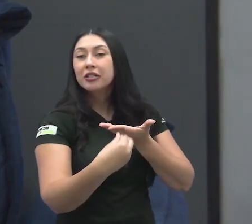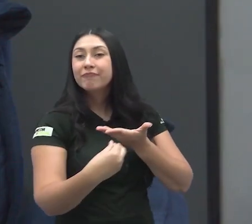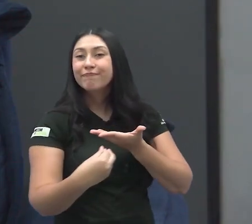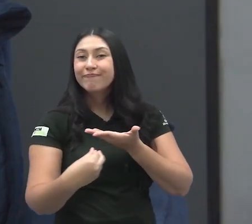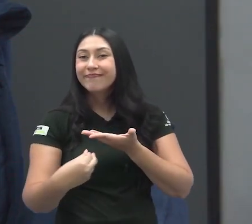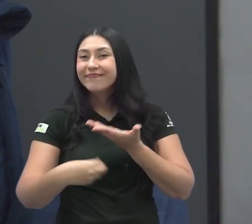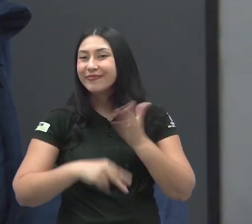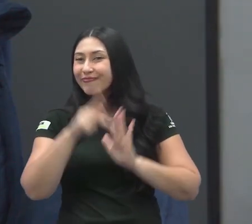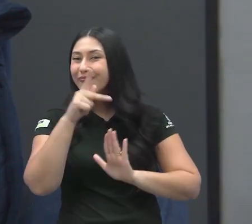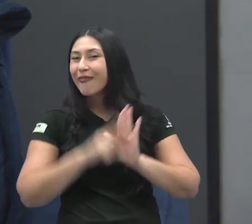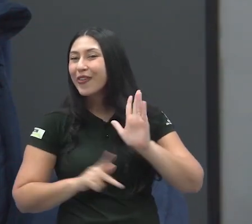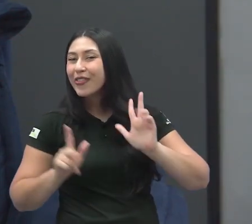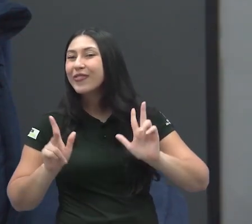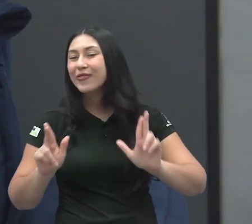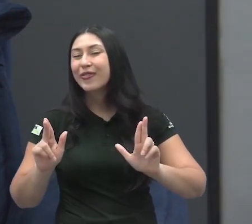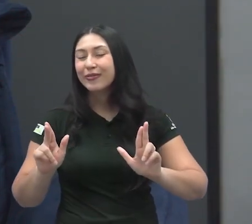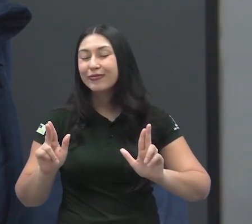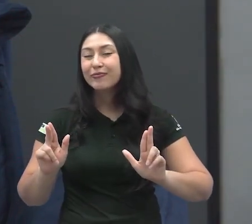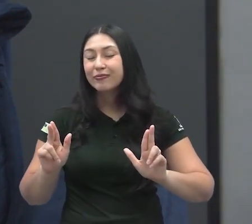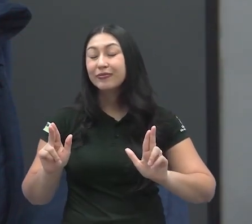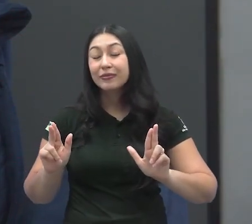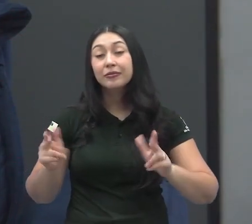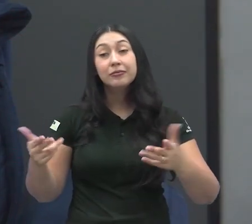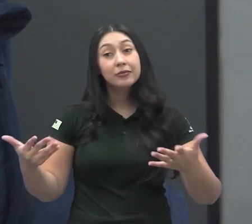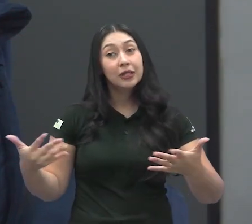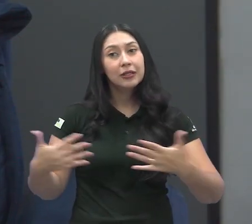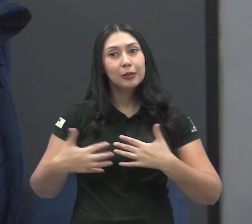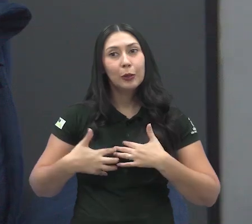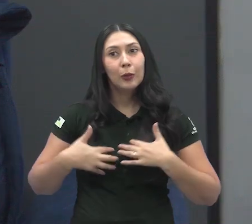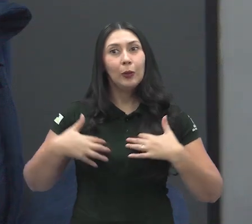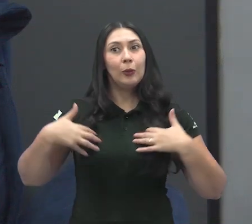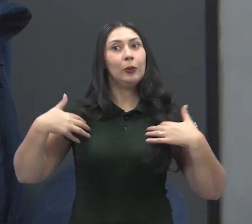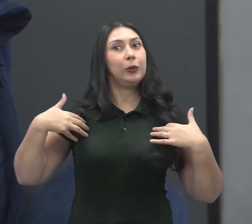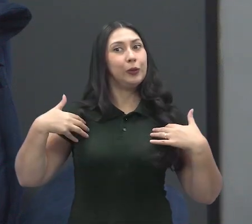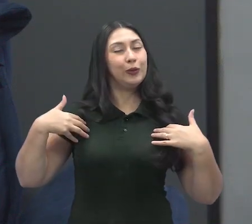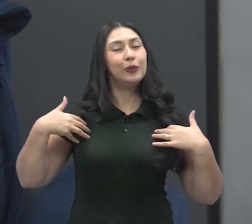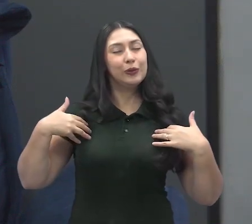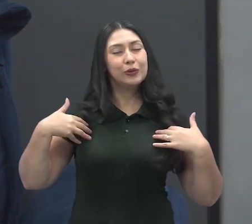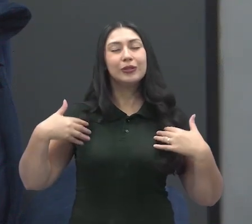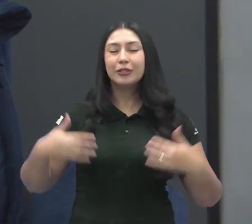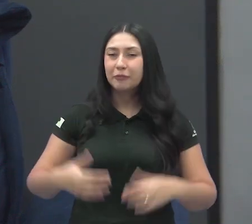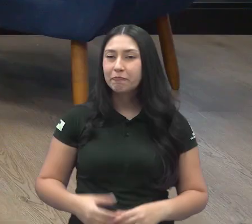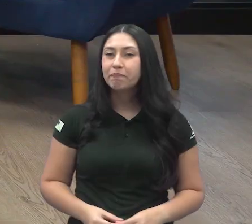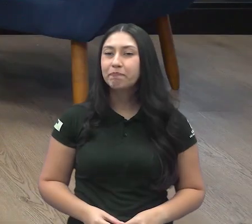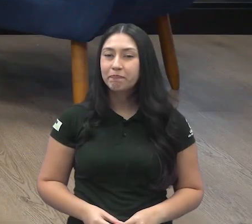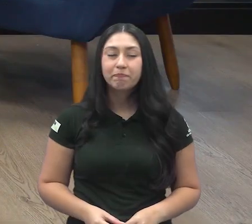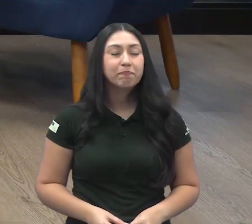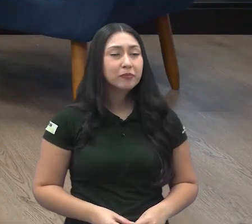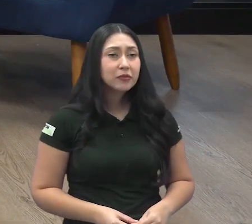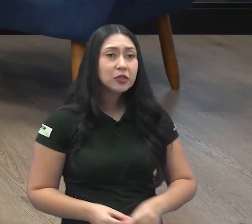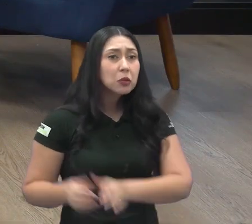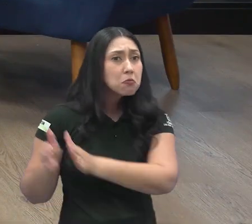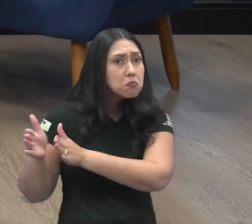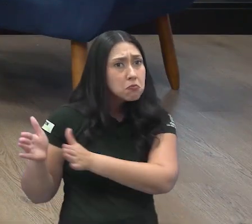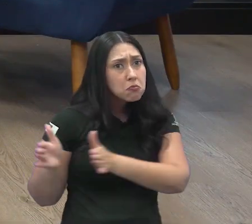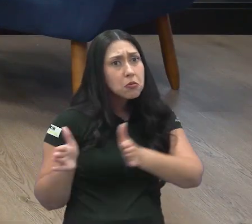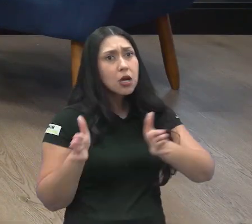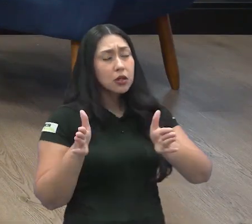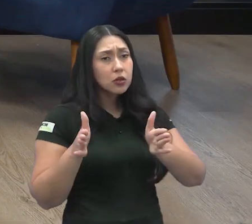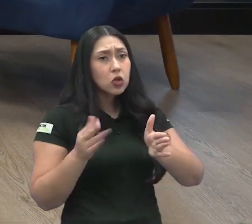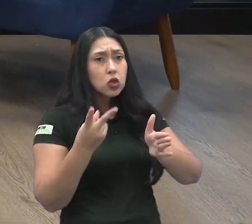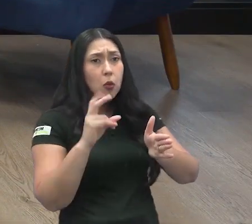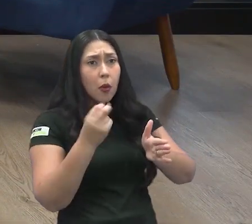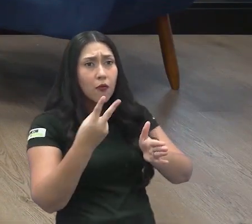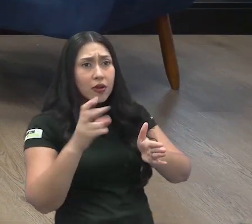projeto, cópia da nossa cidade. Isso para mim foi muito, muito gratificante. Durante